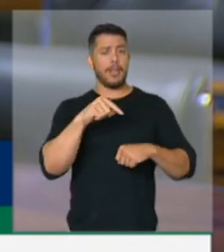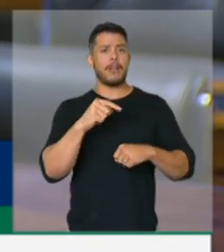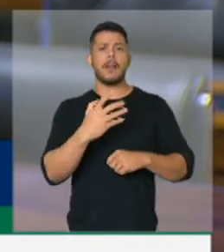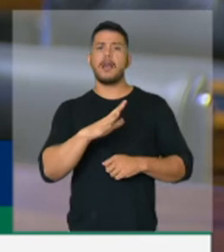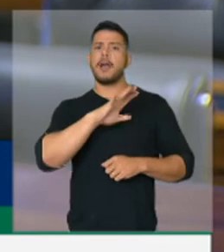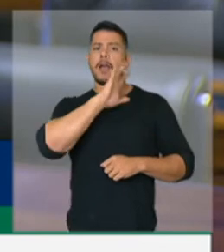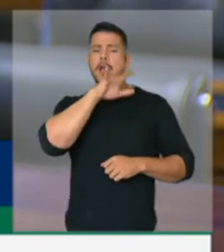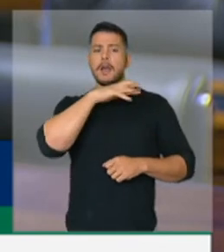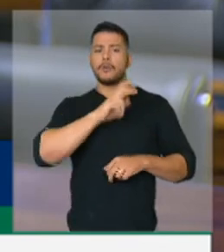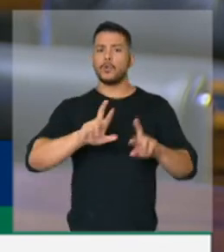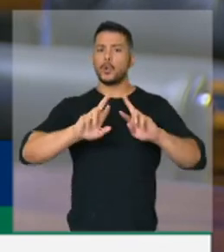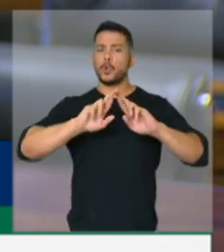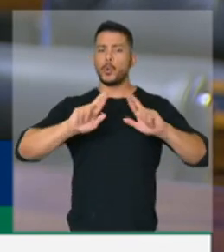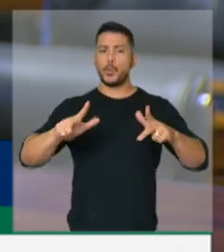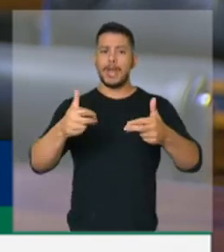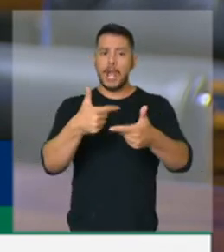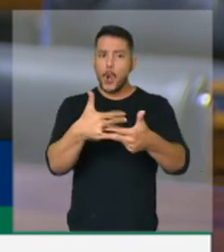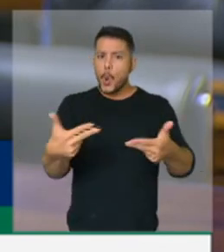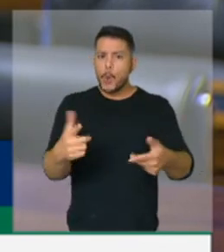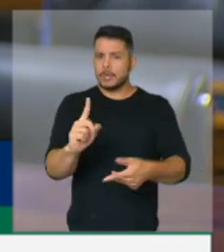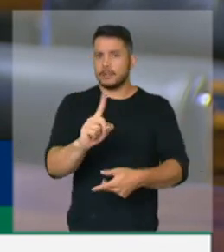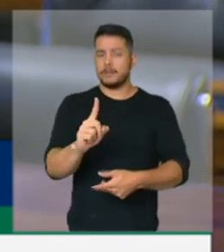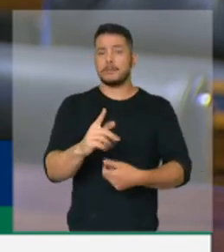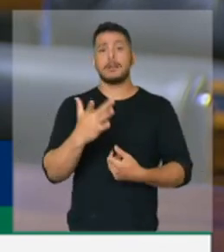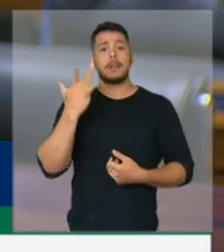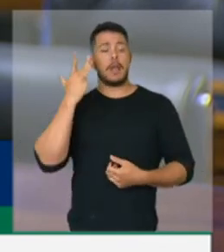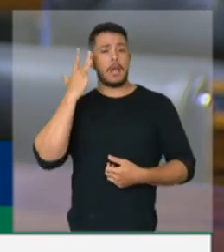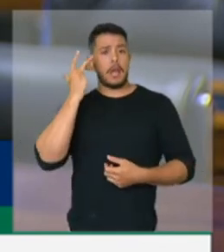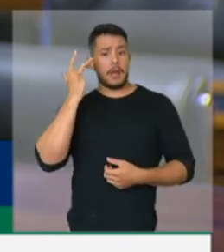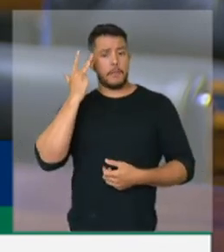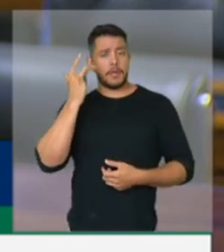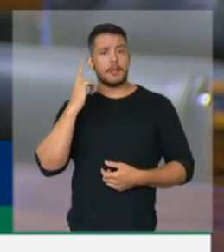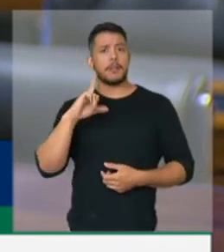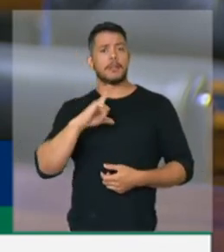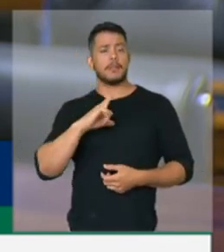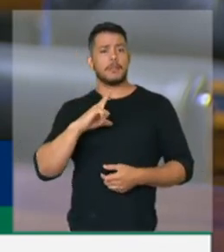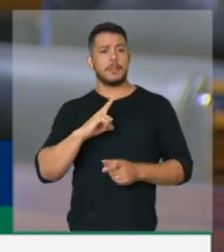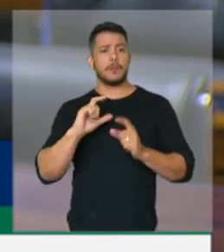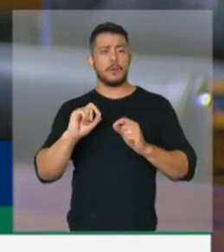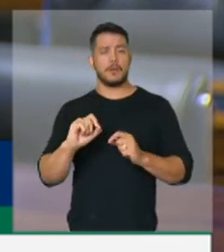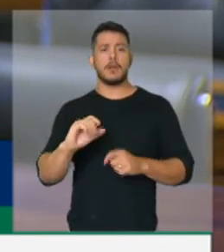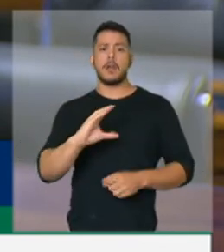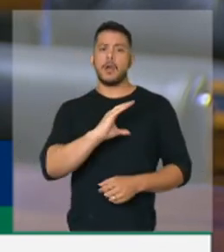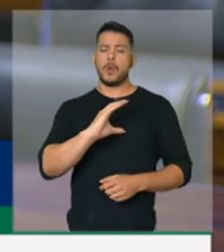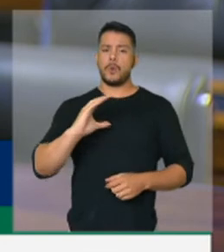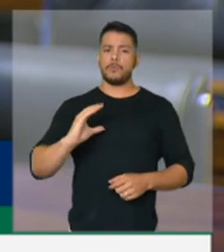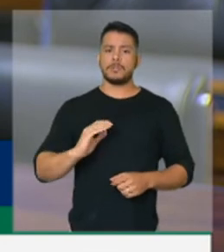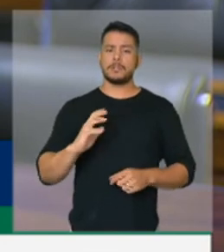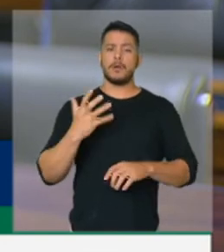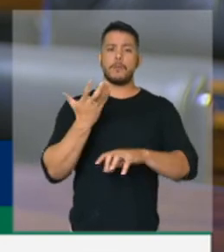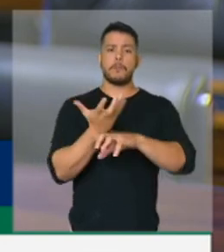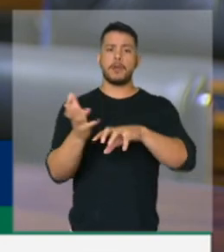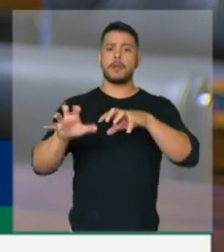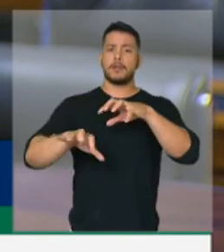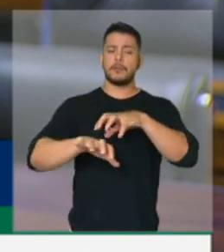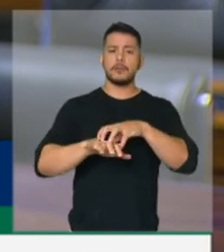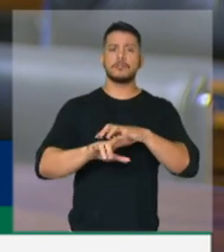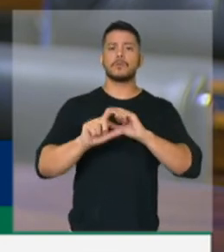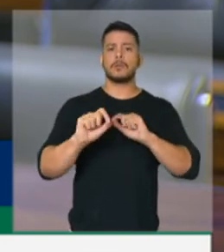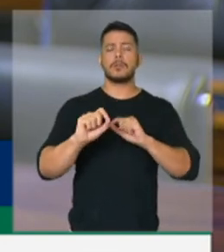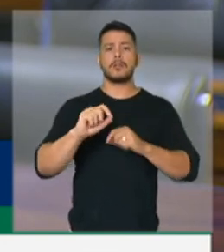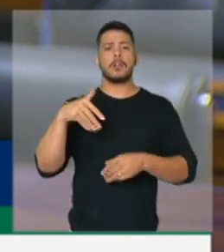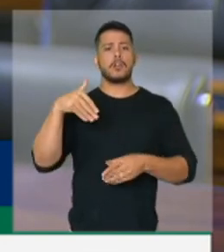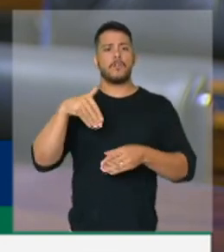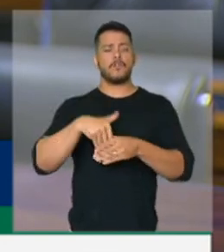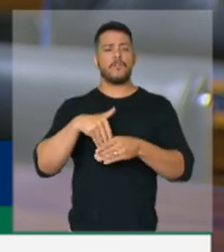não é coisa. E amanhã a gente tem no plenário da Comissão de Meio Ambiente a votação do projeto que reconhece o animal como um